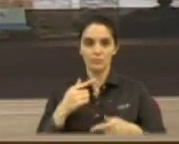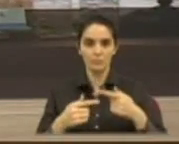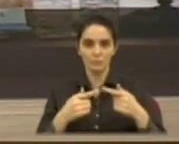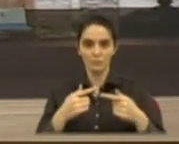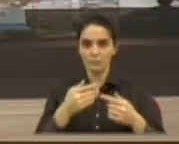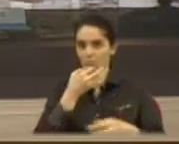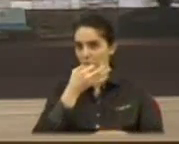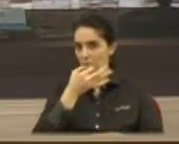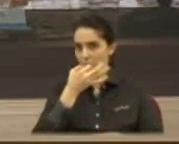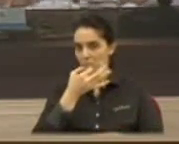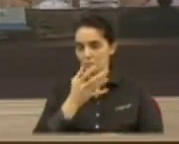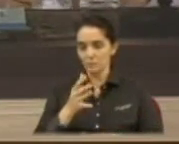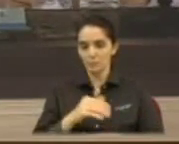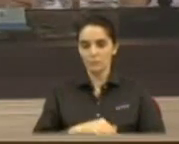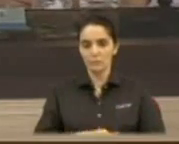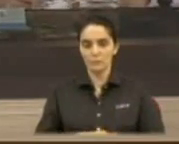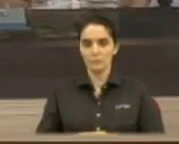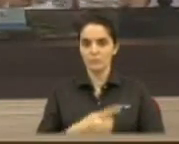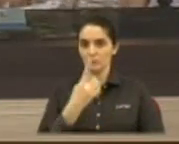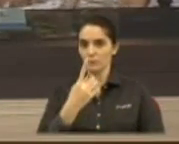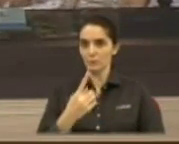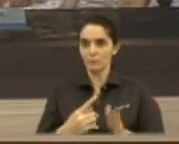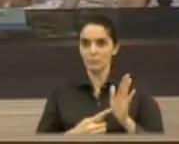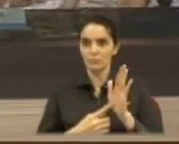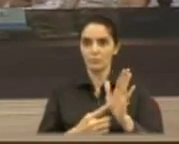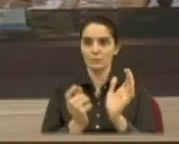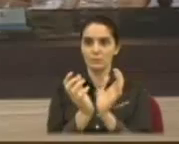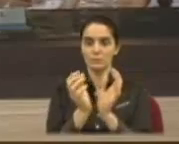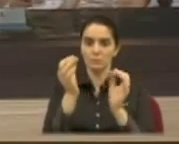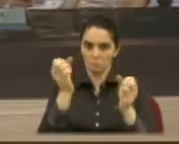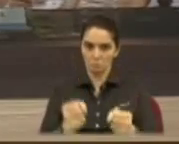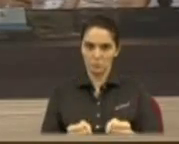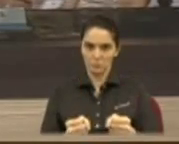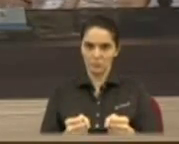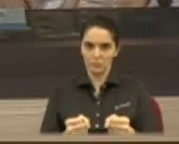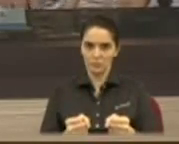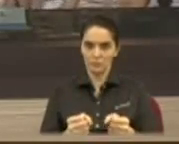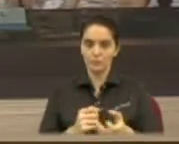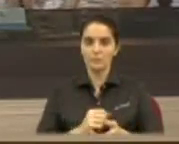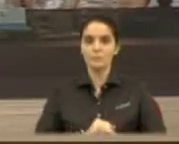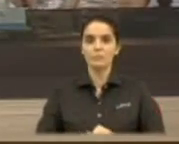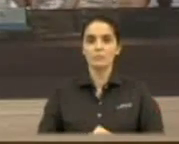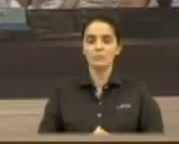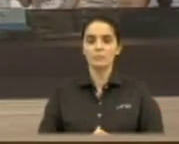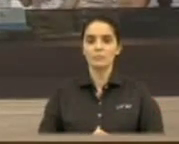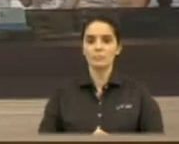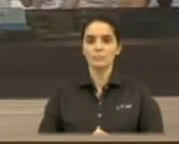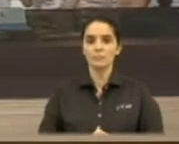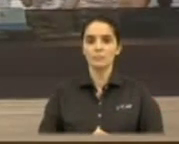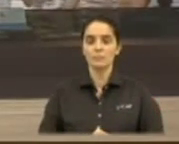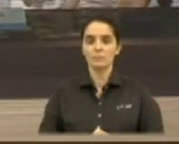para o proponente e o representante da comissão. Pode ser?